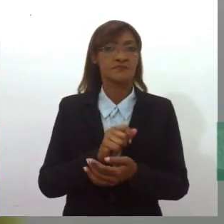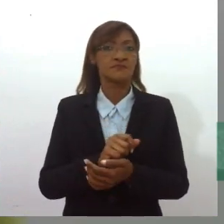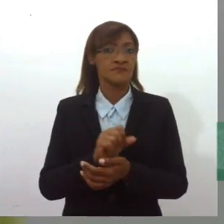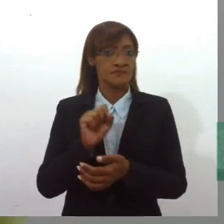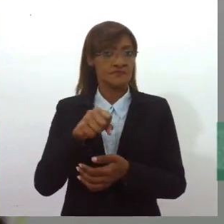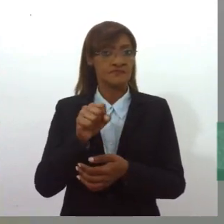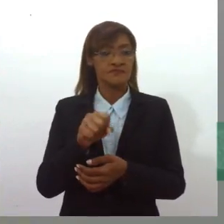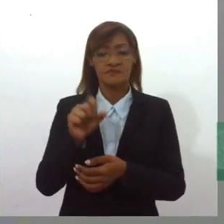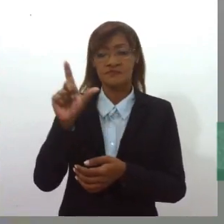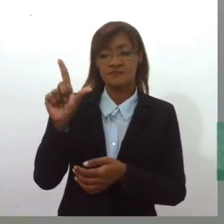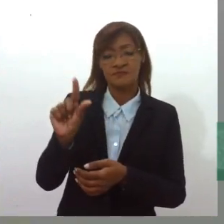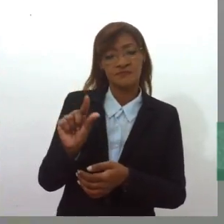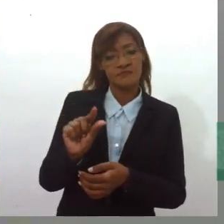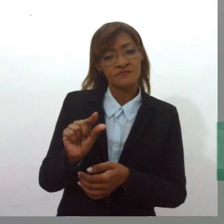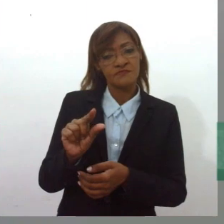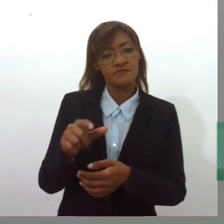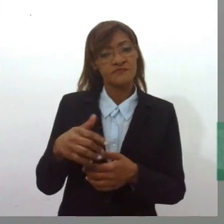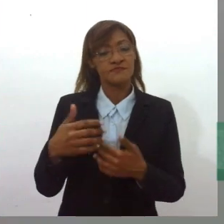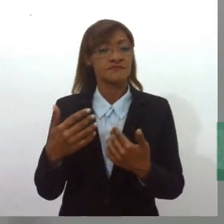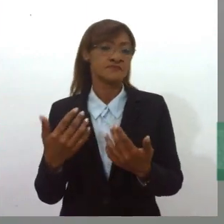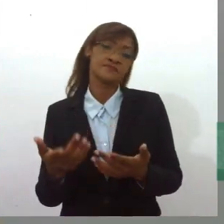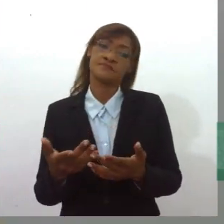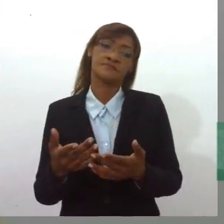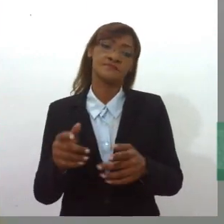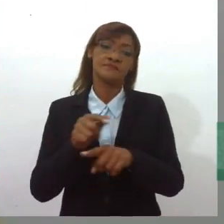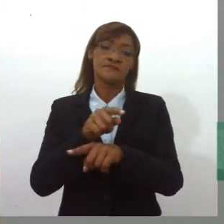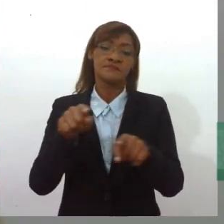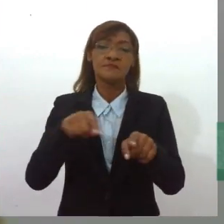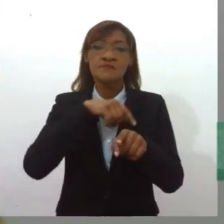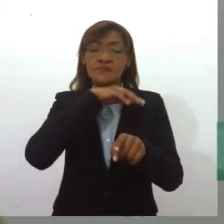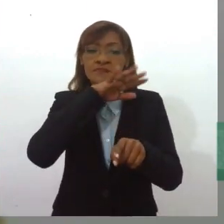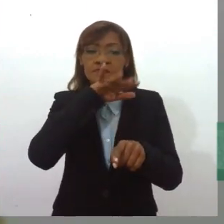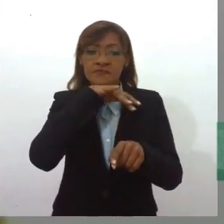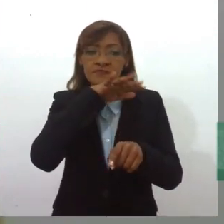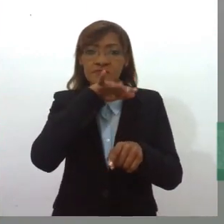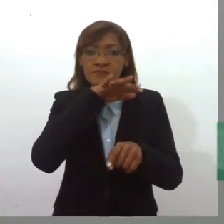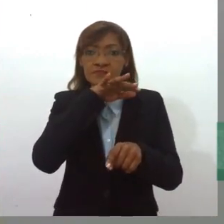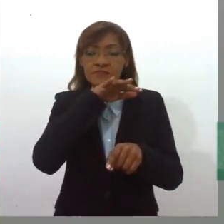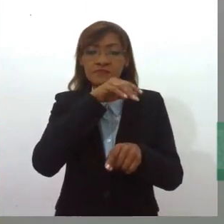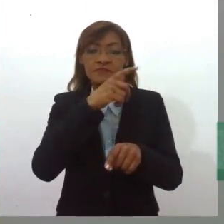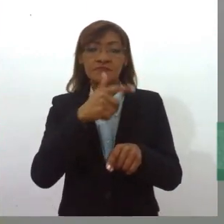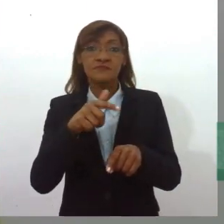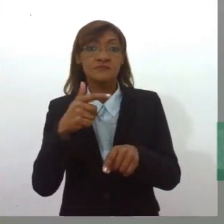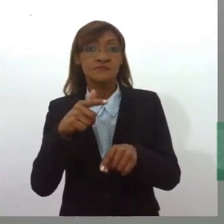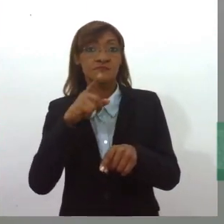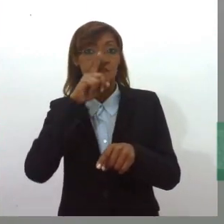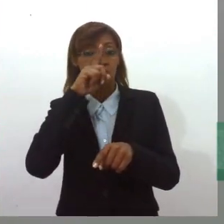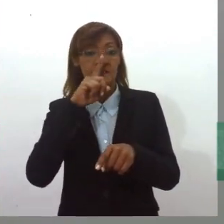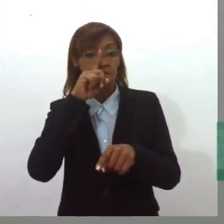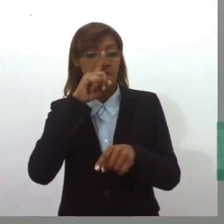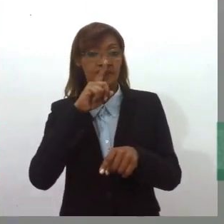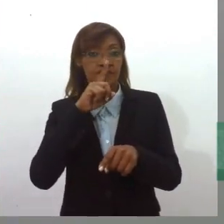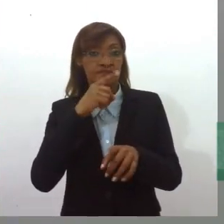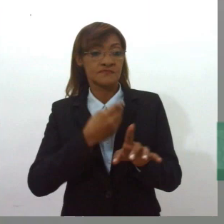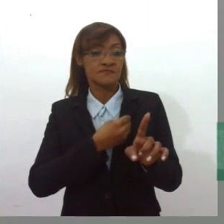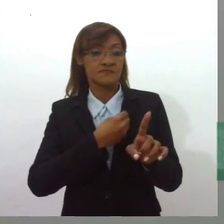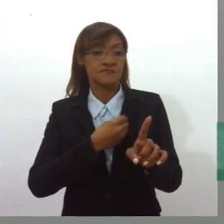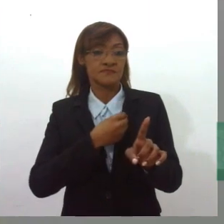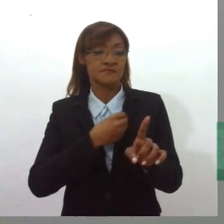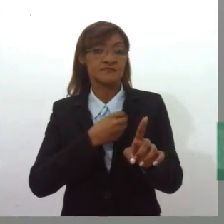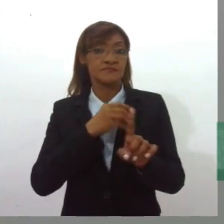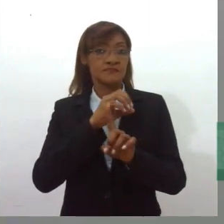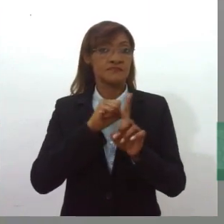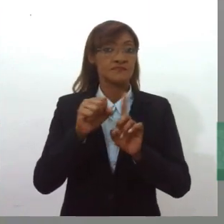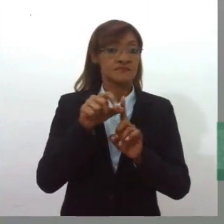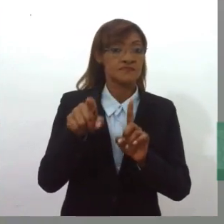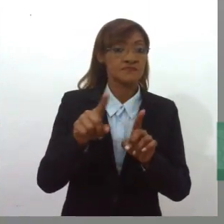desse animal e você consegue fazer com que esse animal não cause mais risco à saúde humana só que obviamente esse animal precisa de